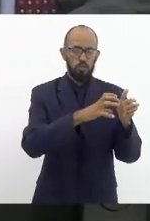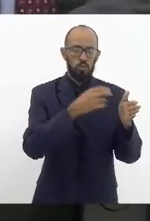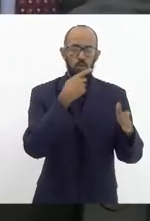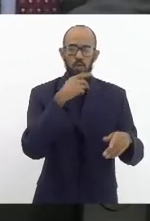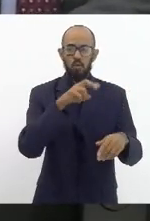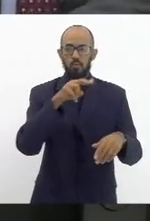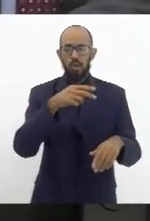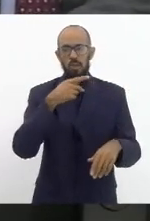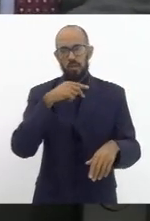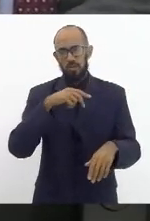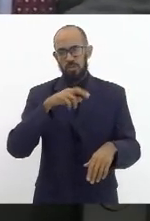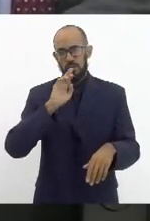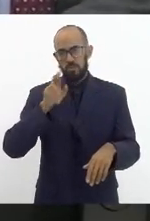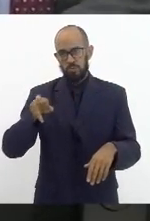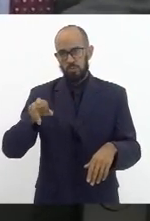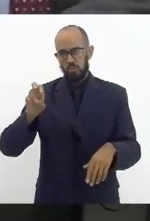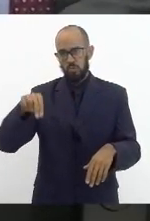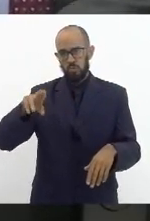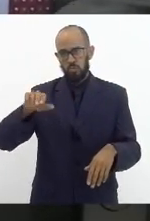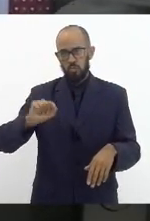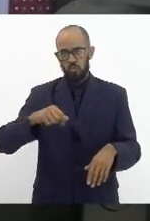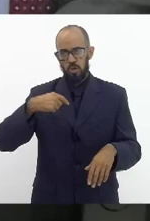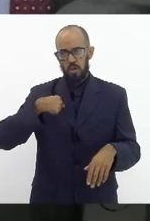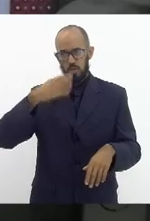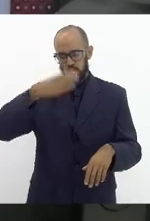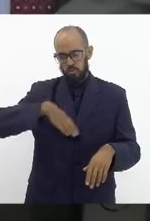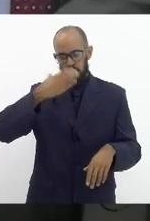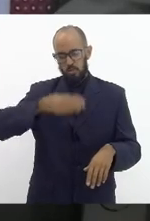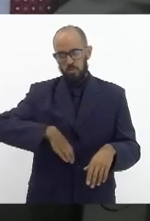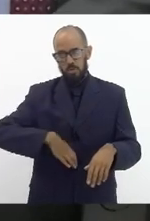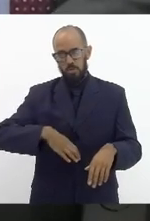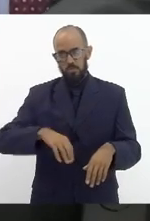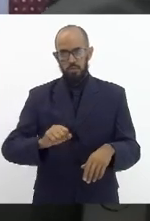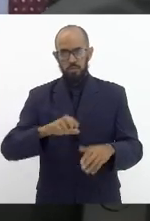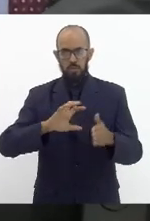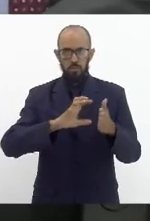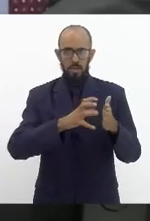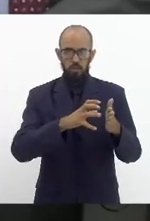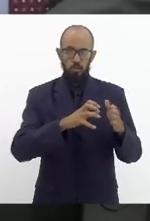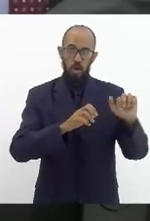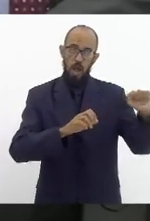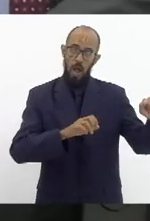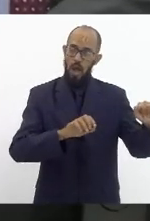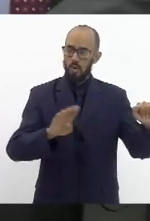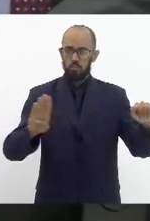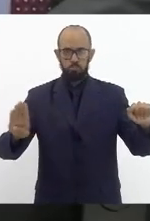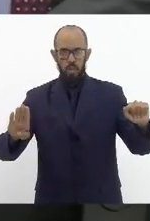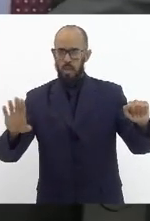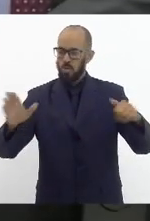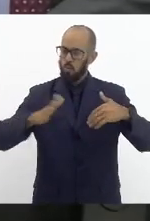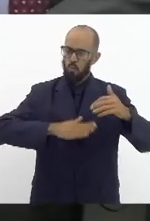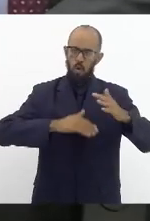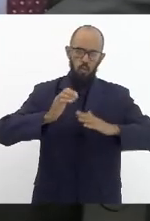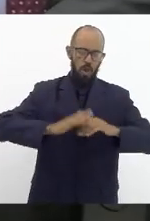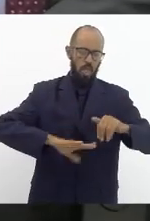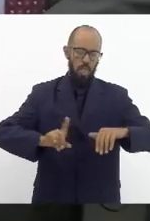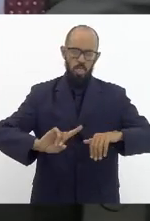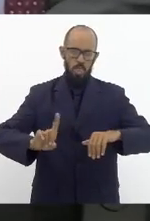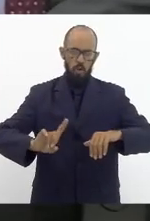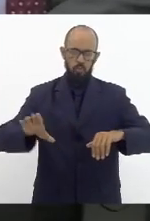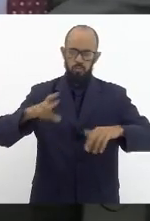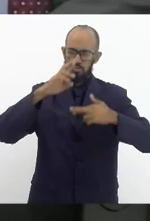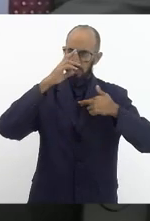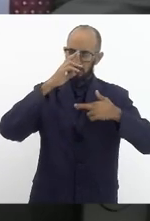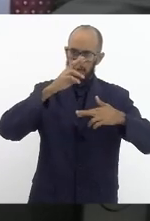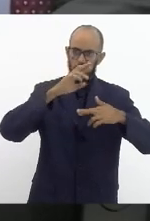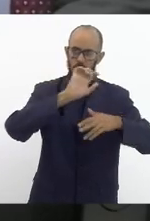nunca me comportei na presidência como sendo do partido A ou B, sempre representando os